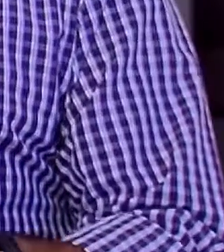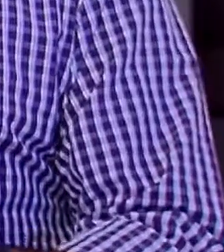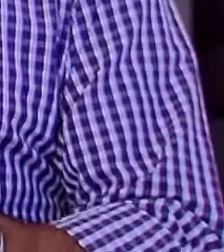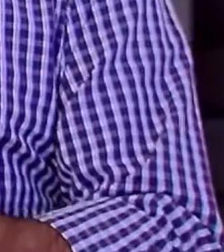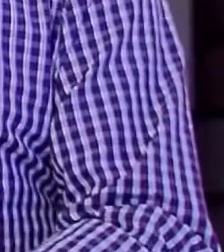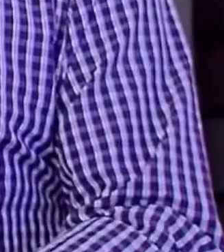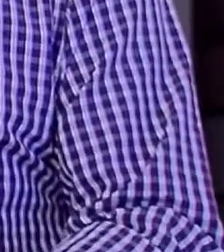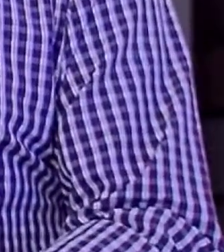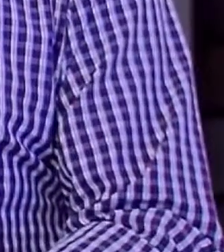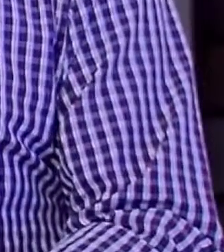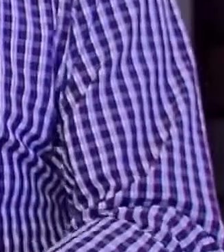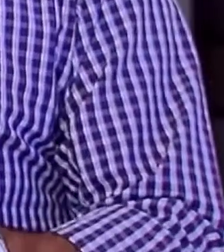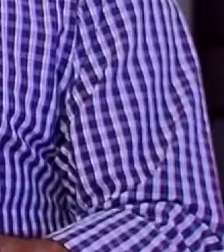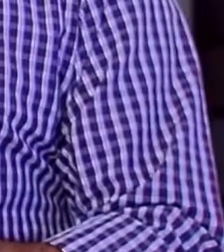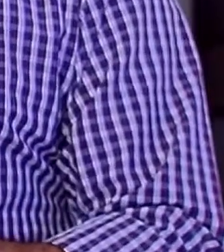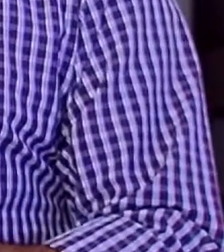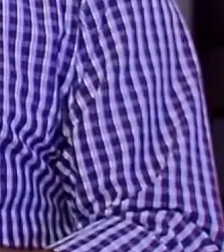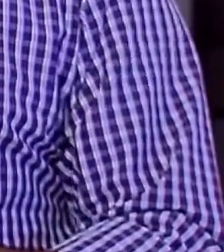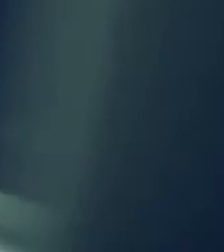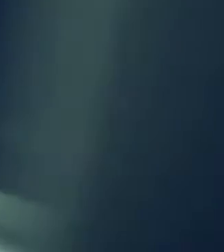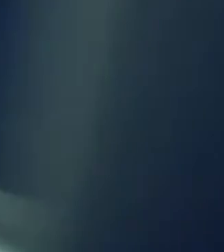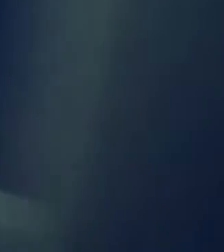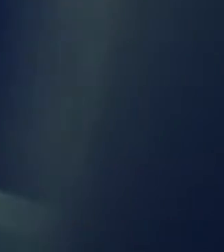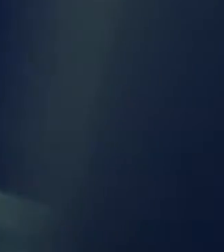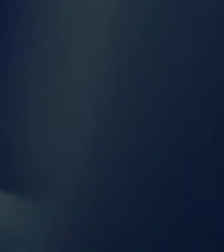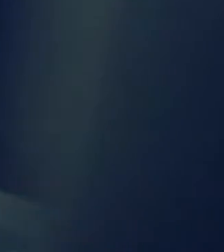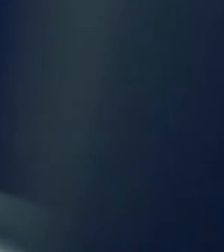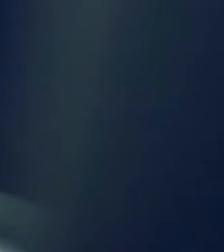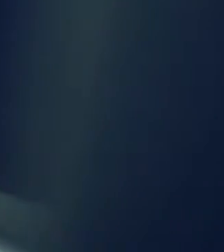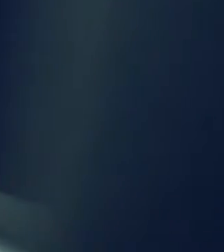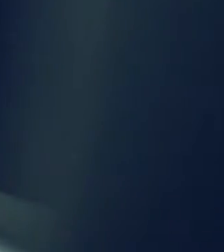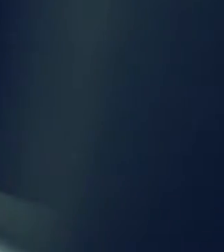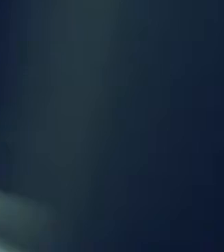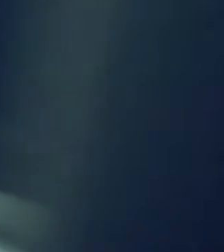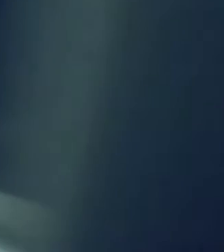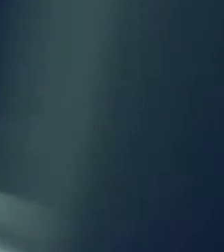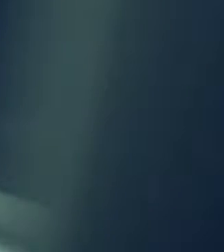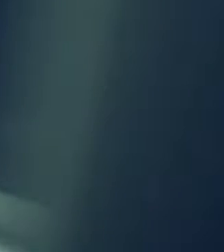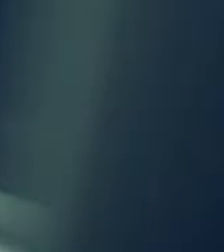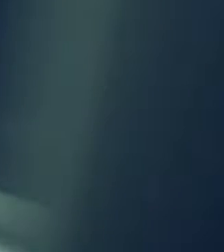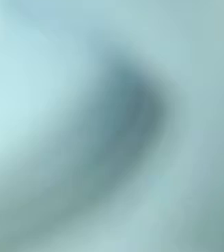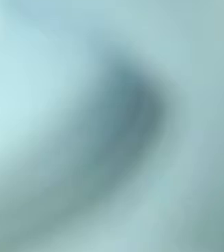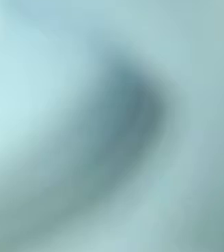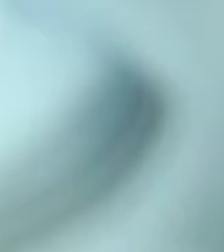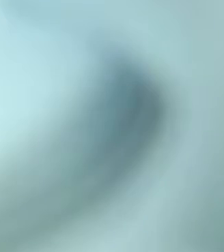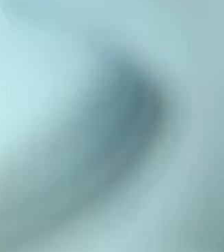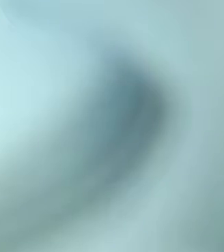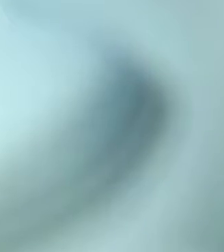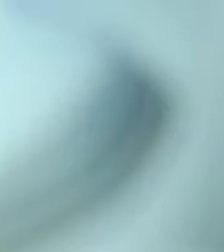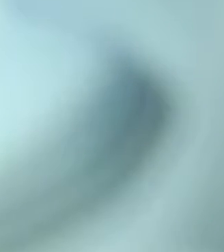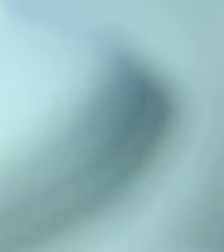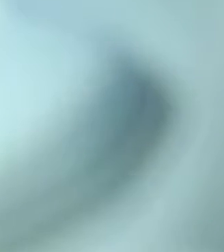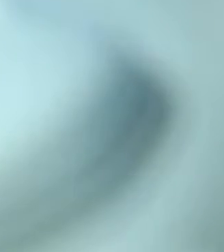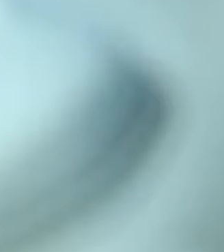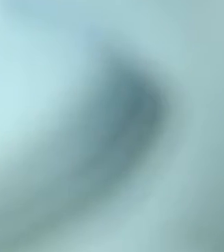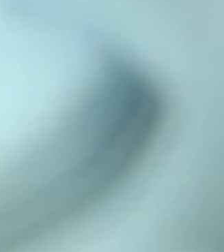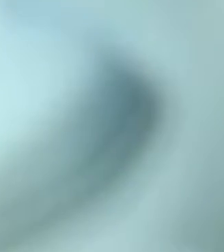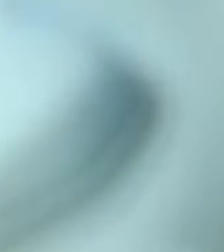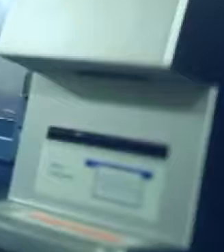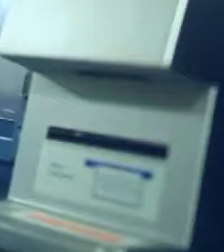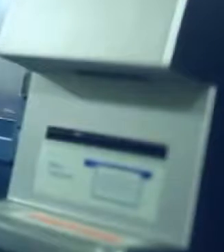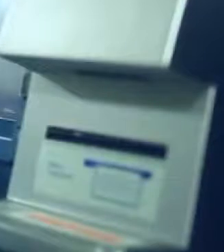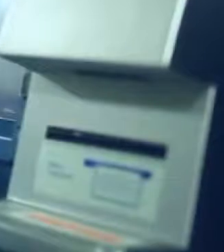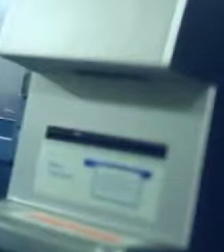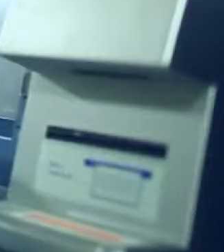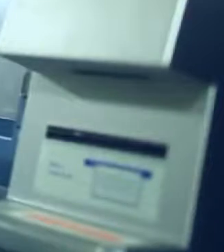O dinheiro no cheque especial é porque ele tem lá um limite de R$5.000. Só que ele tem um limite, mas ele acha que